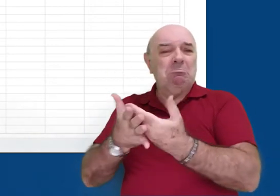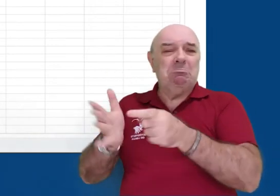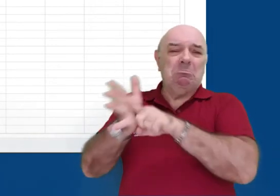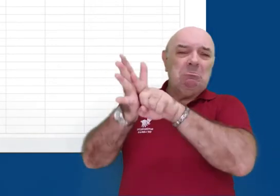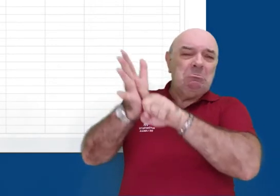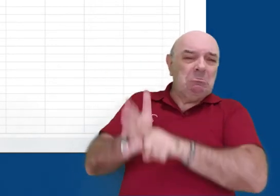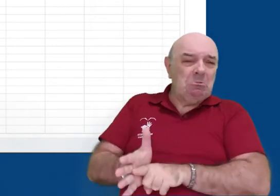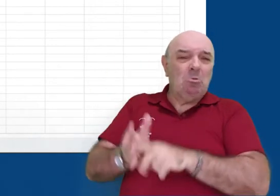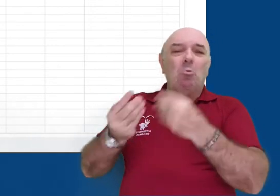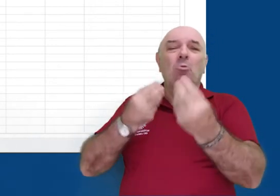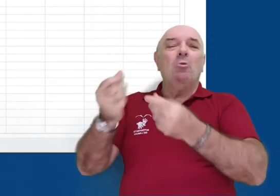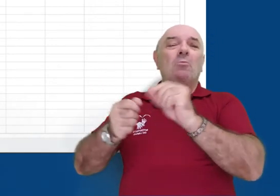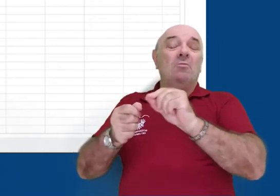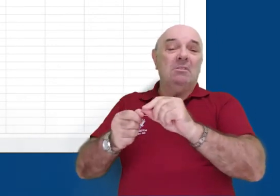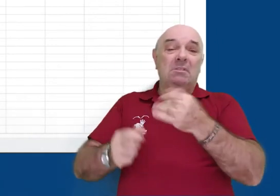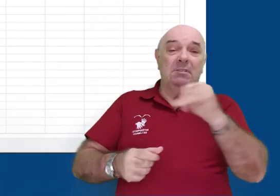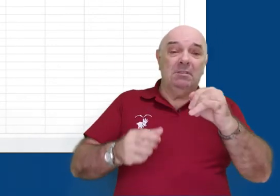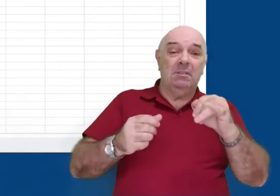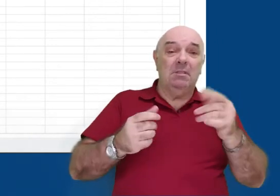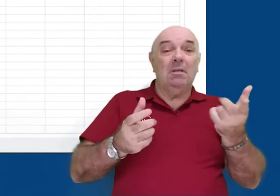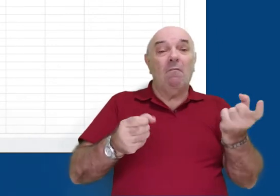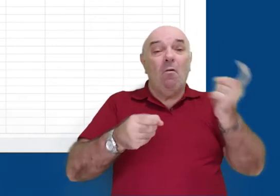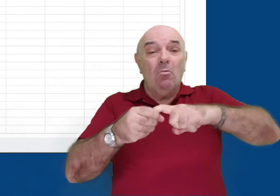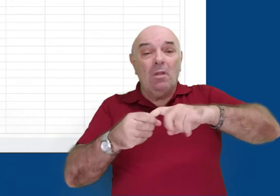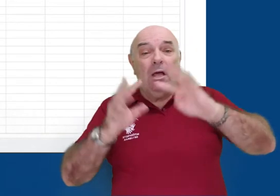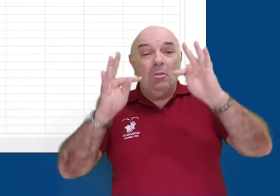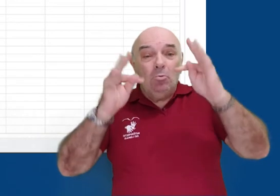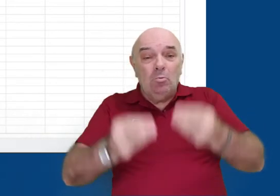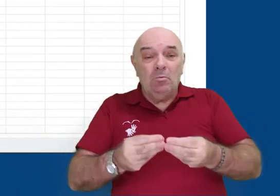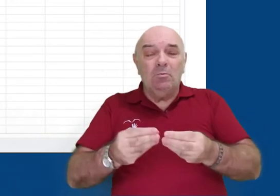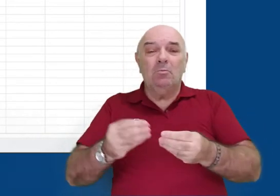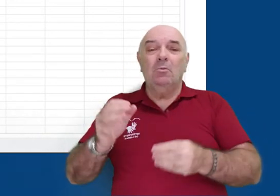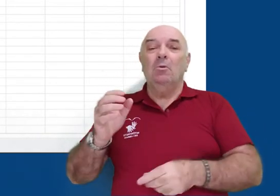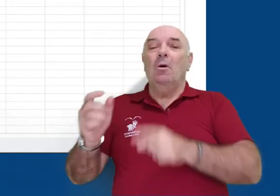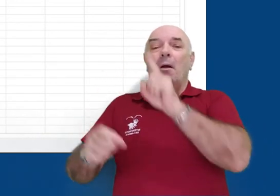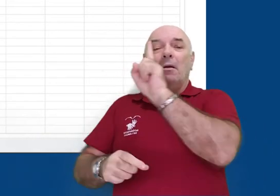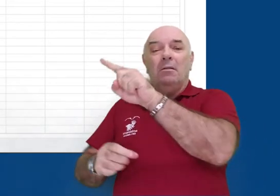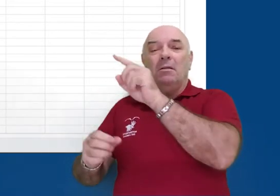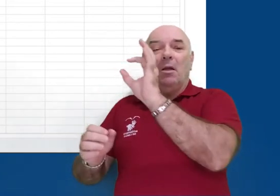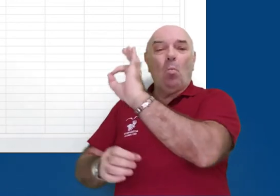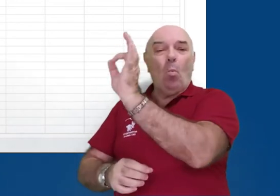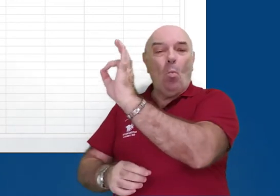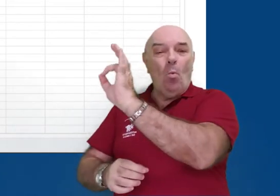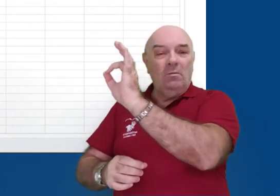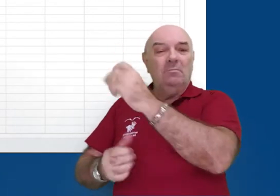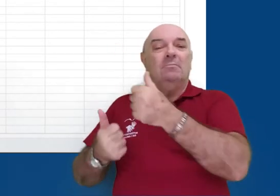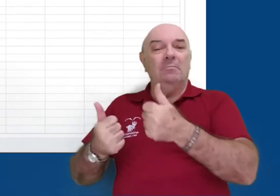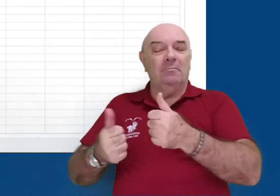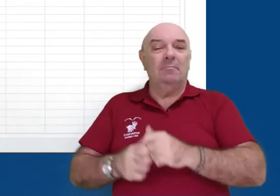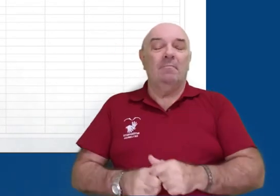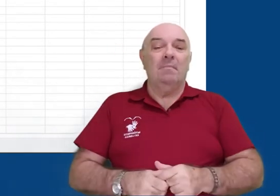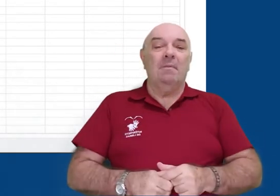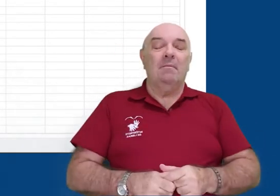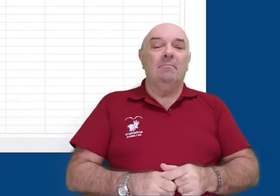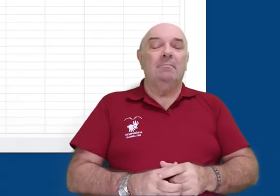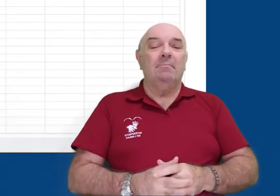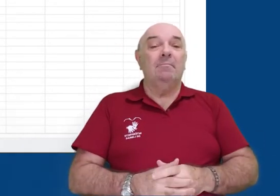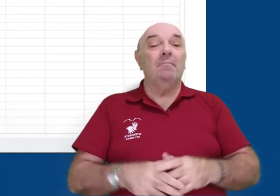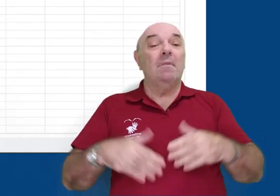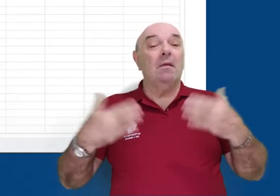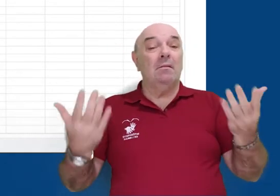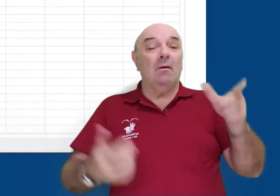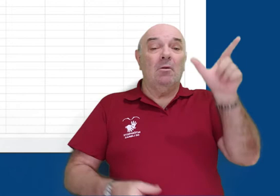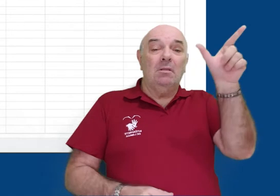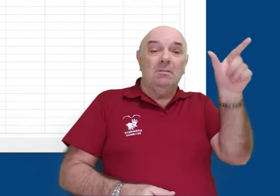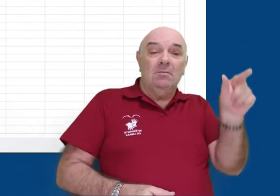e quando não quiser mais filtrar por condição selecione a opção nenhum e retomar a sua tabela abaixo do filtro por condições